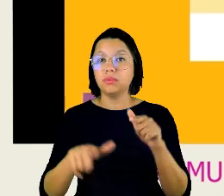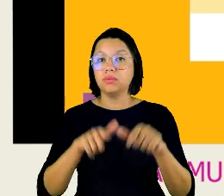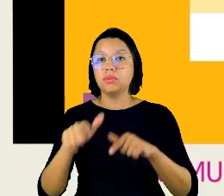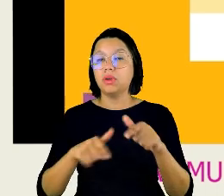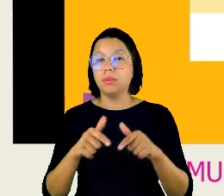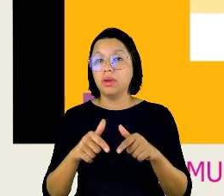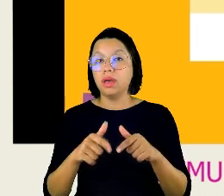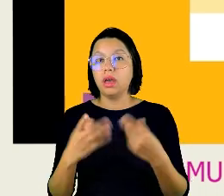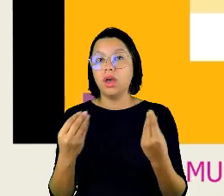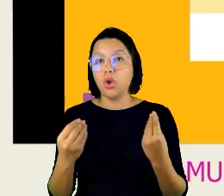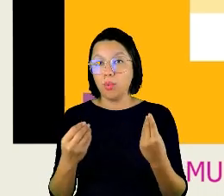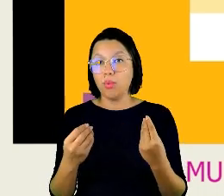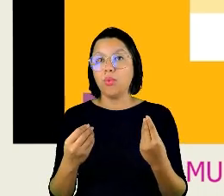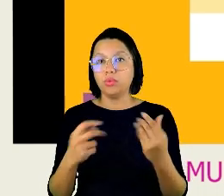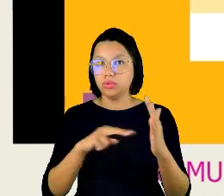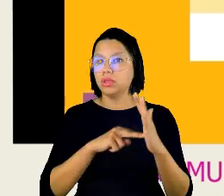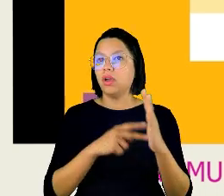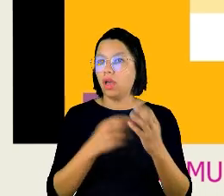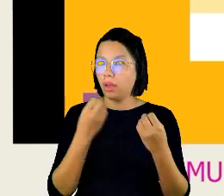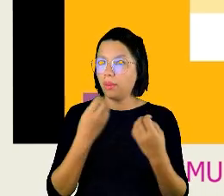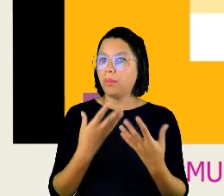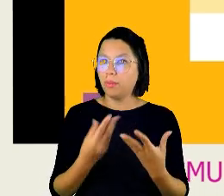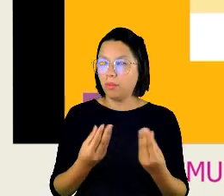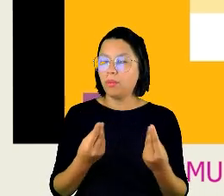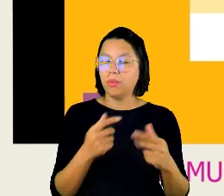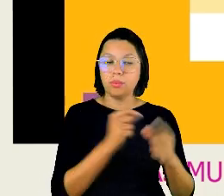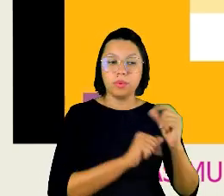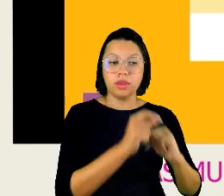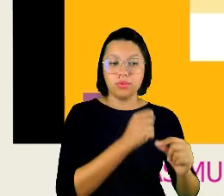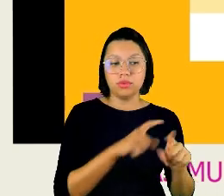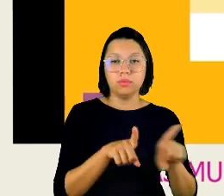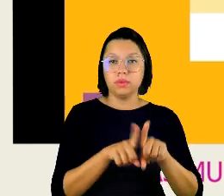trabalho muito significativo, né, para a economia também.